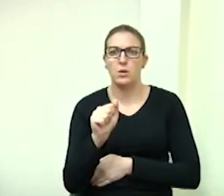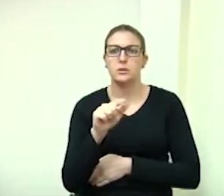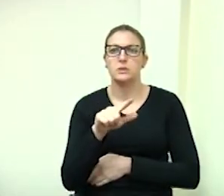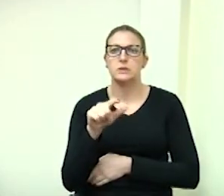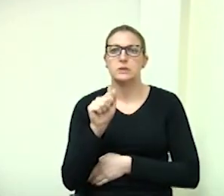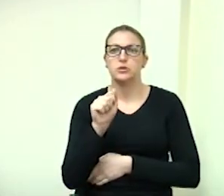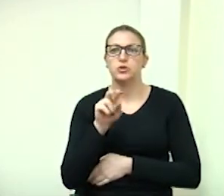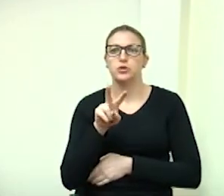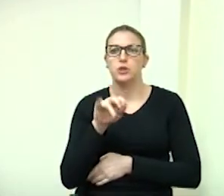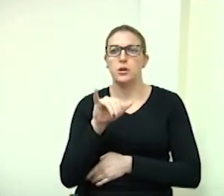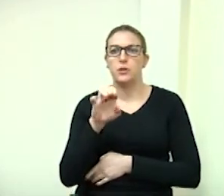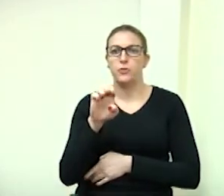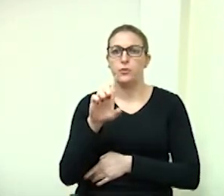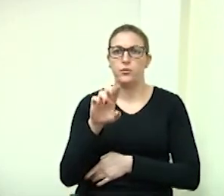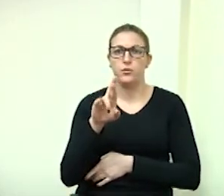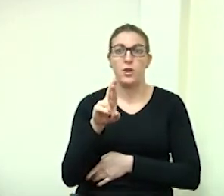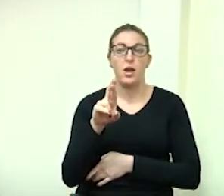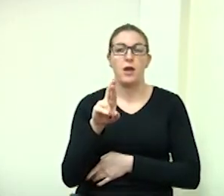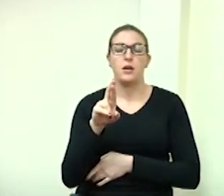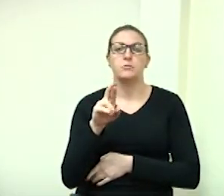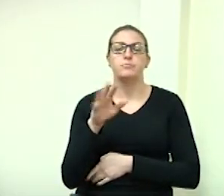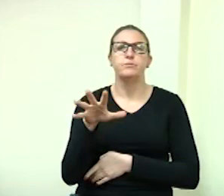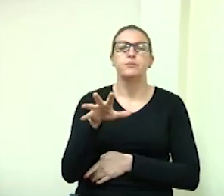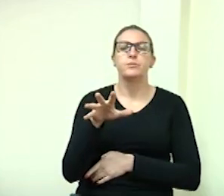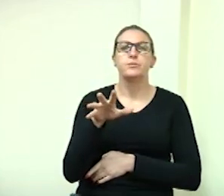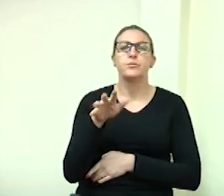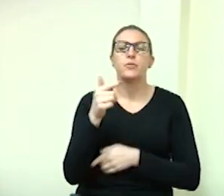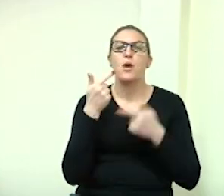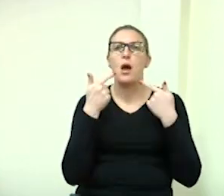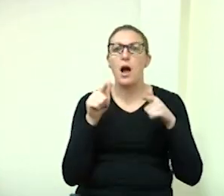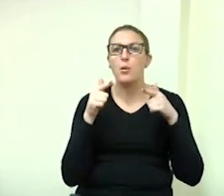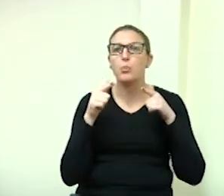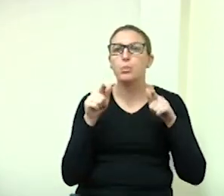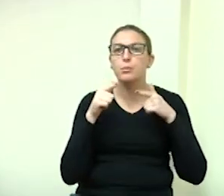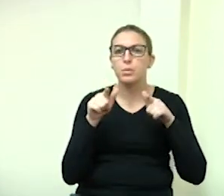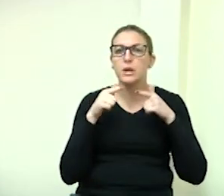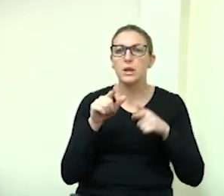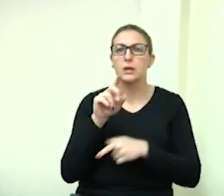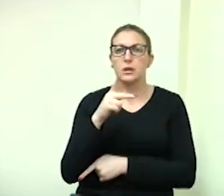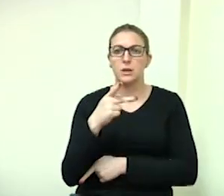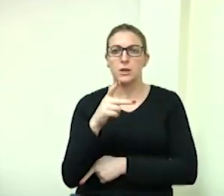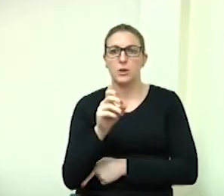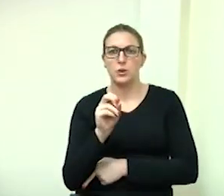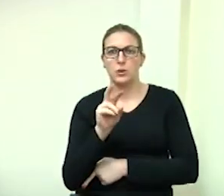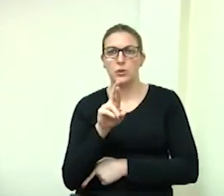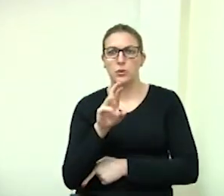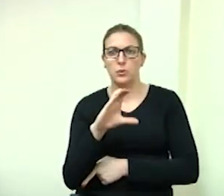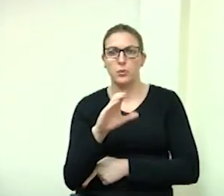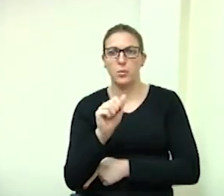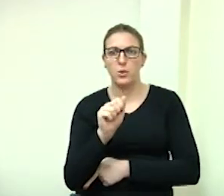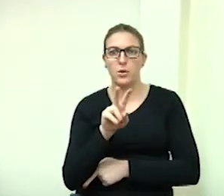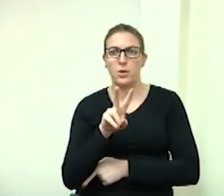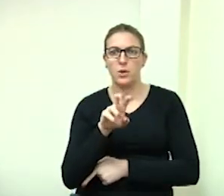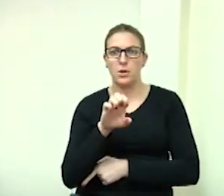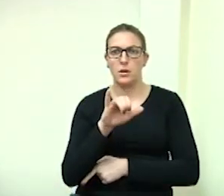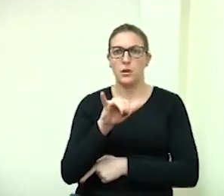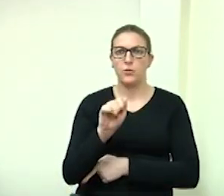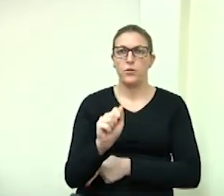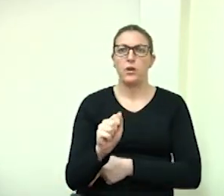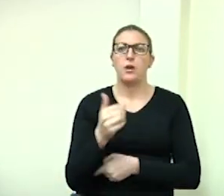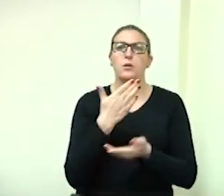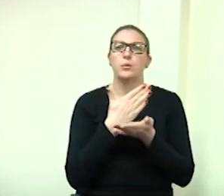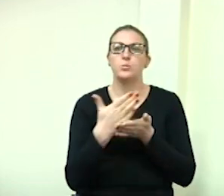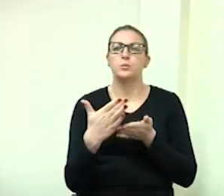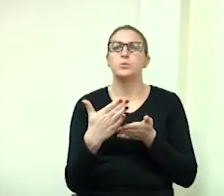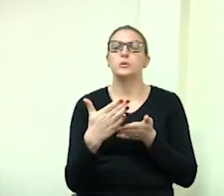começa a sua carreira musical lá pelos seus 30 35 anos ele que foi